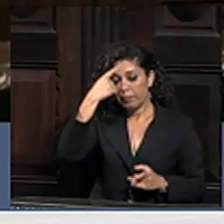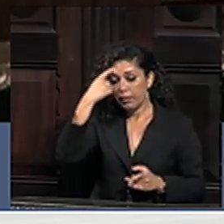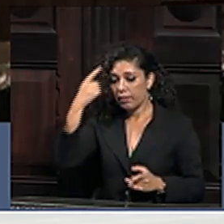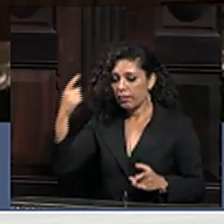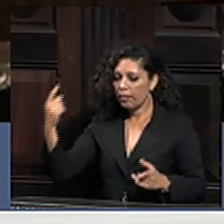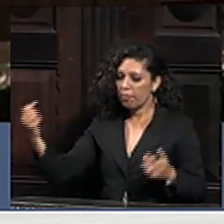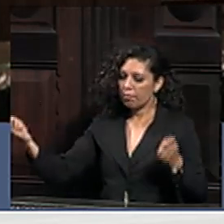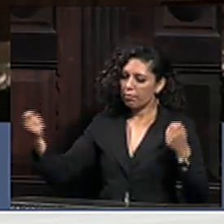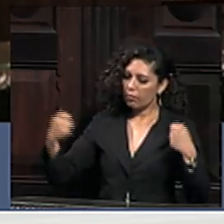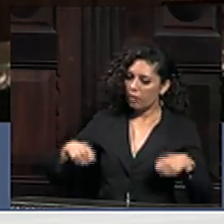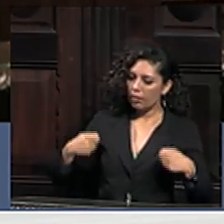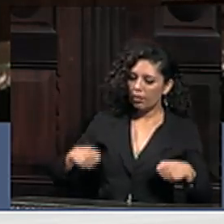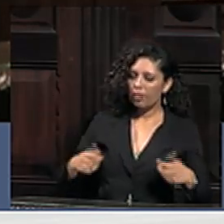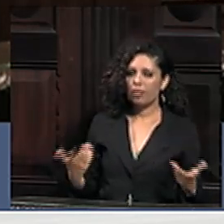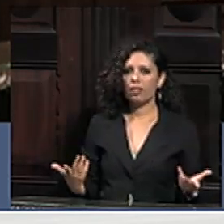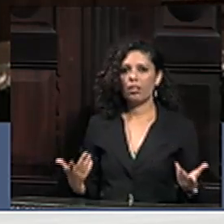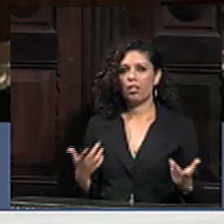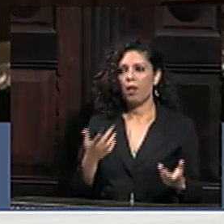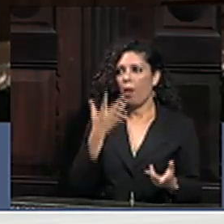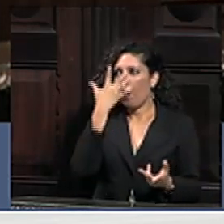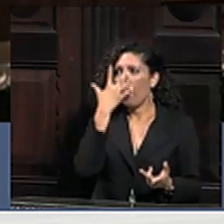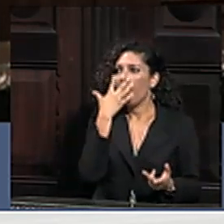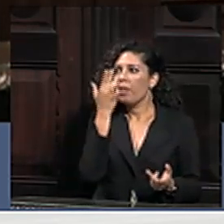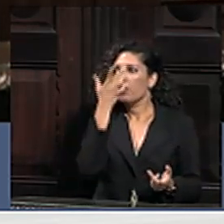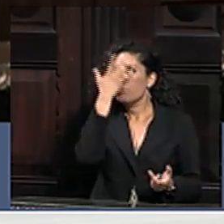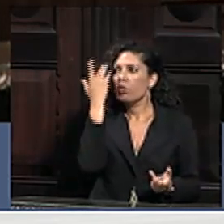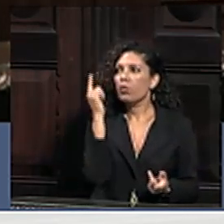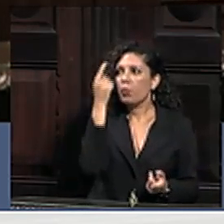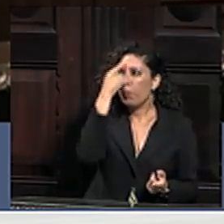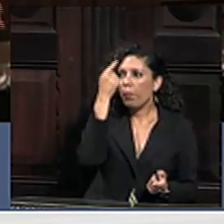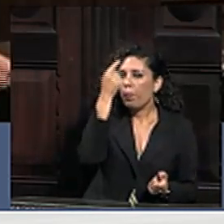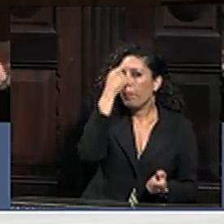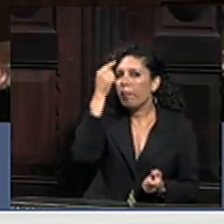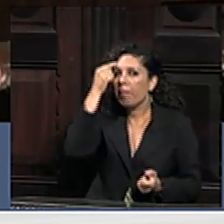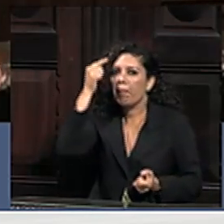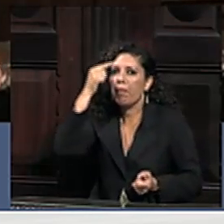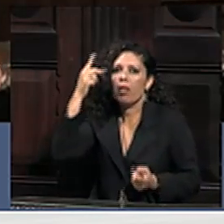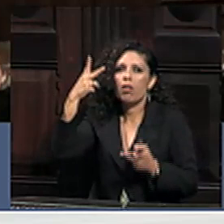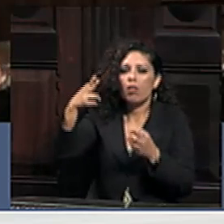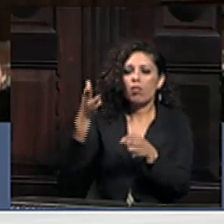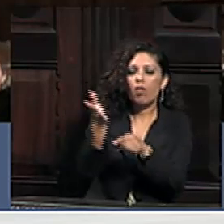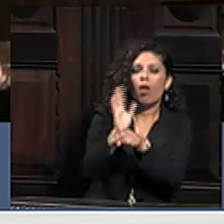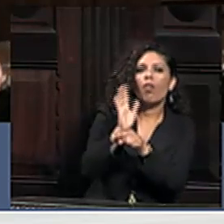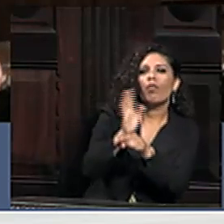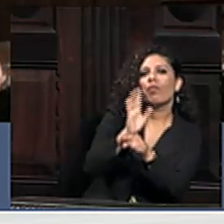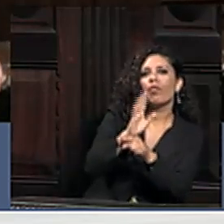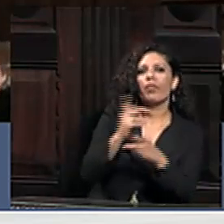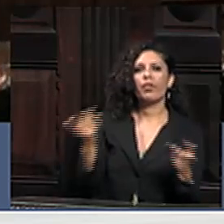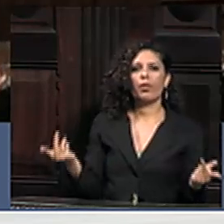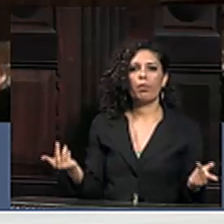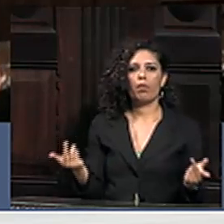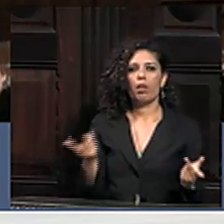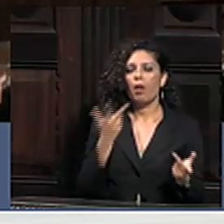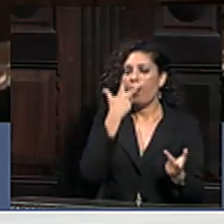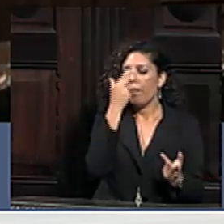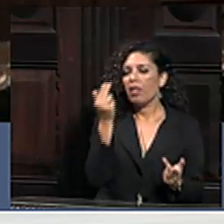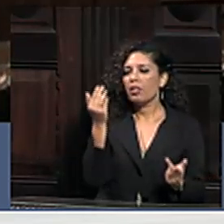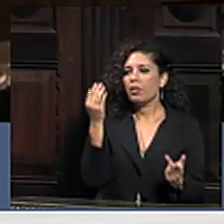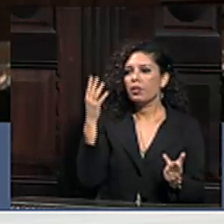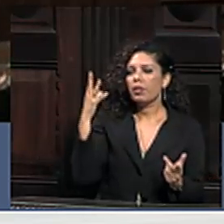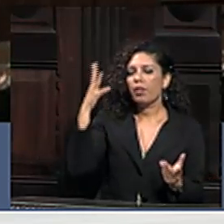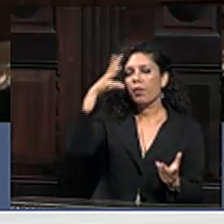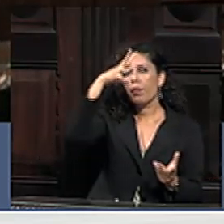povoadas com esses filmes, né? E fazem-se então muitas fantasias sobre